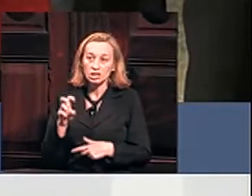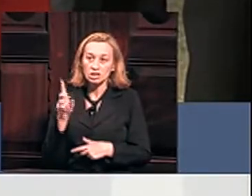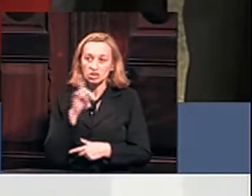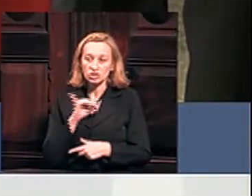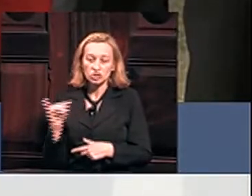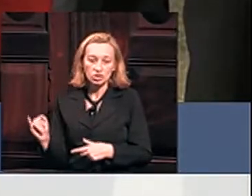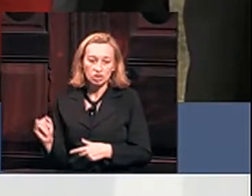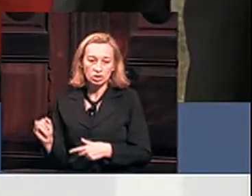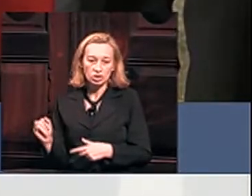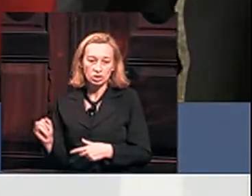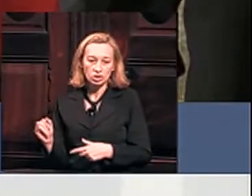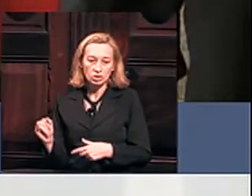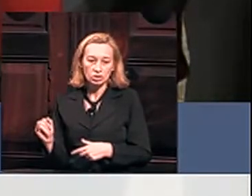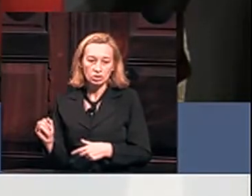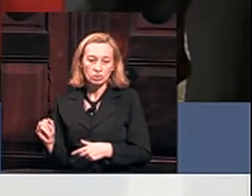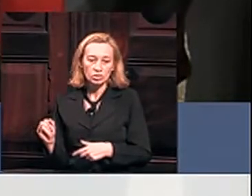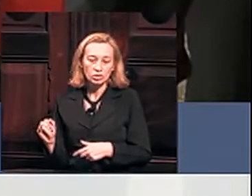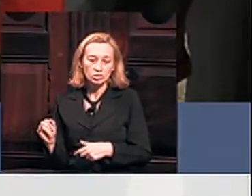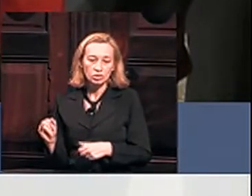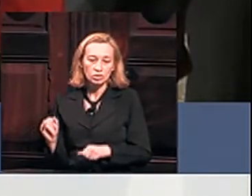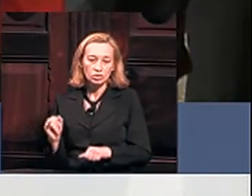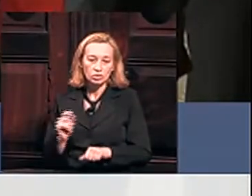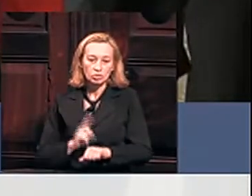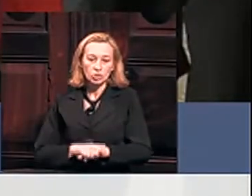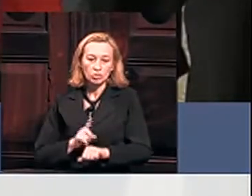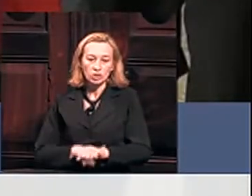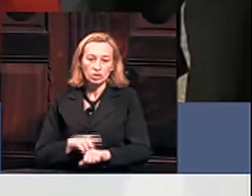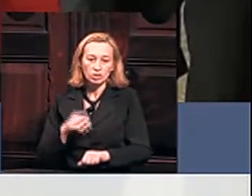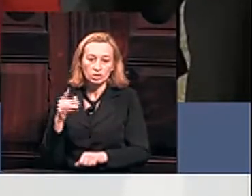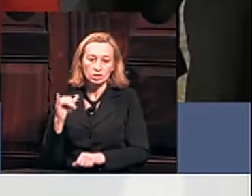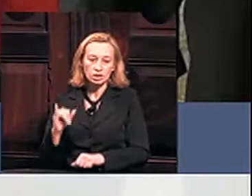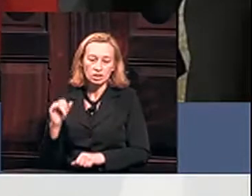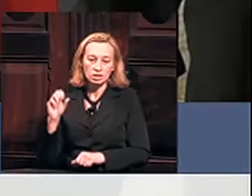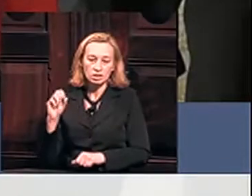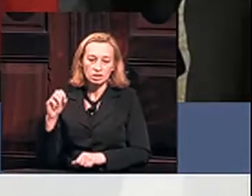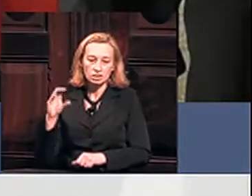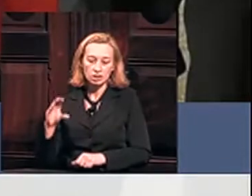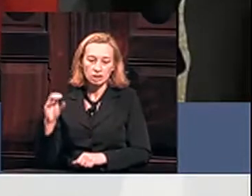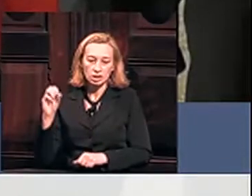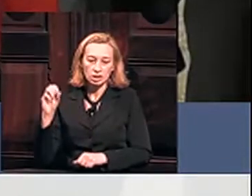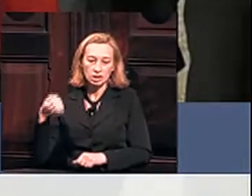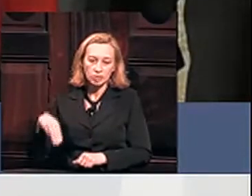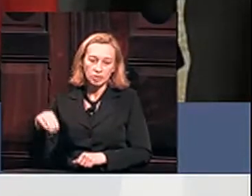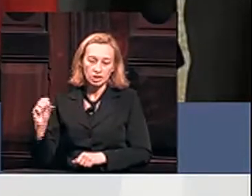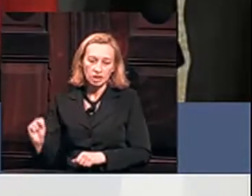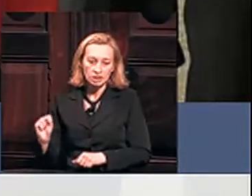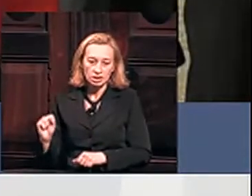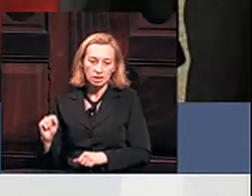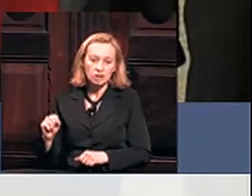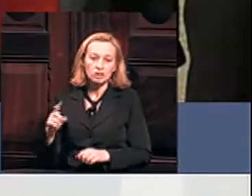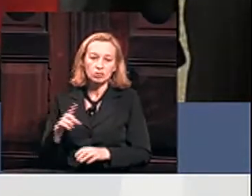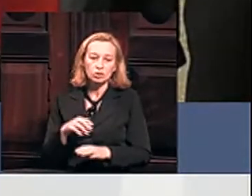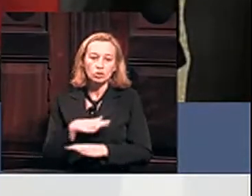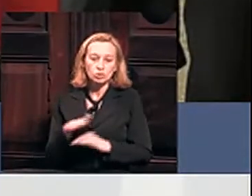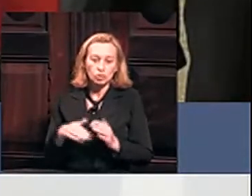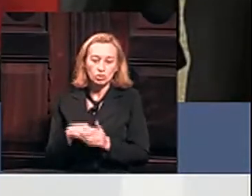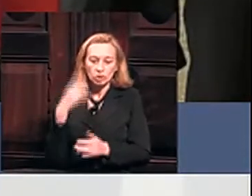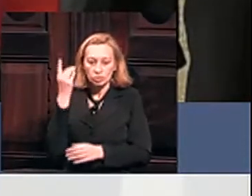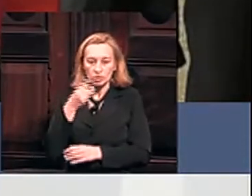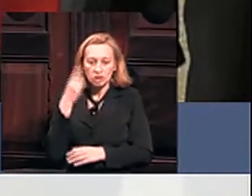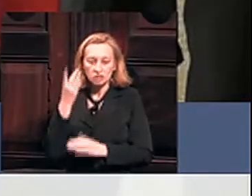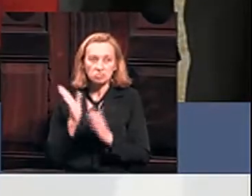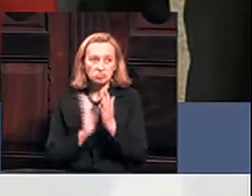o prazo de recolhimento do ICMS. Então, estão todos os senhores deputados